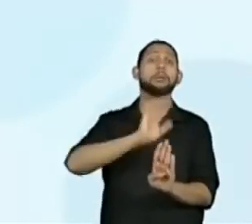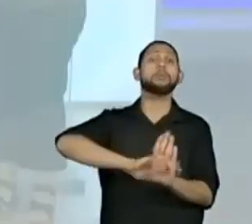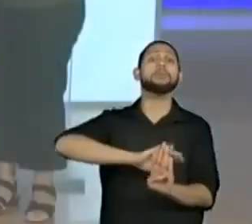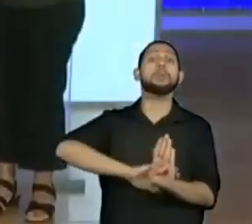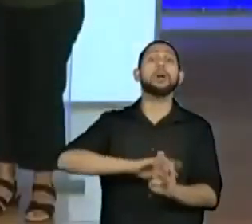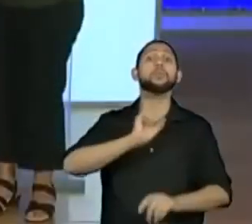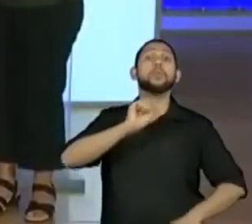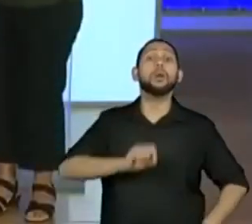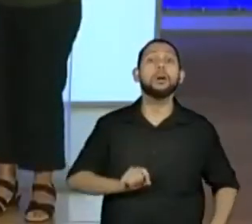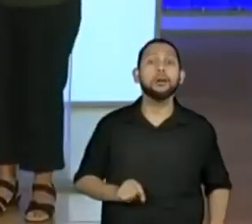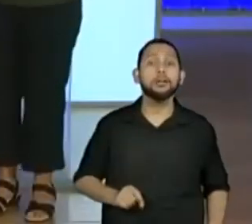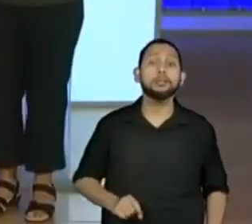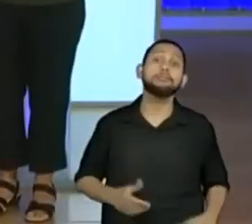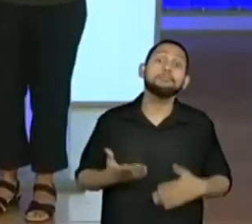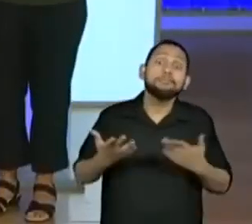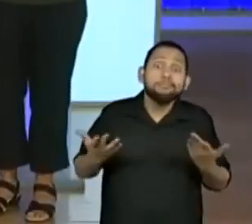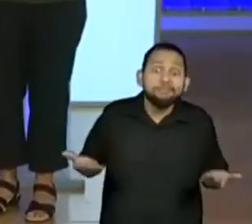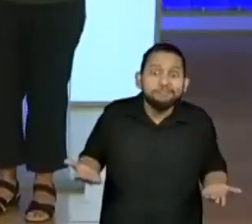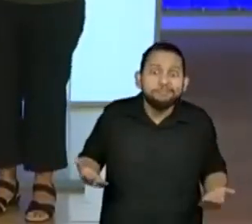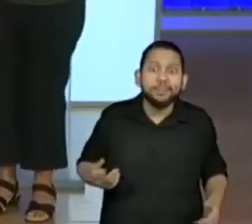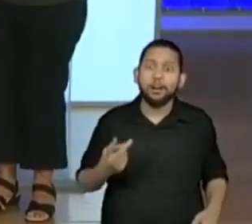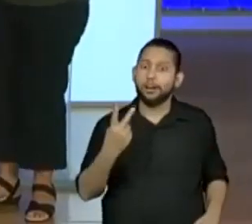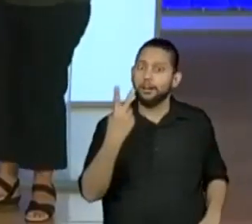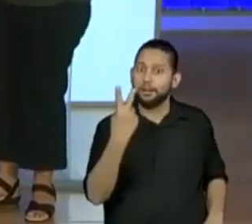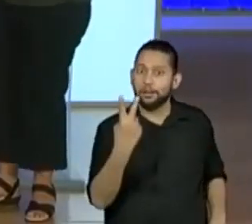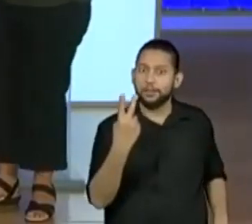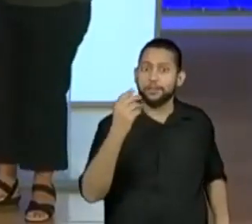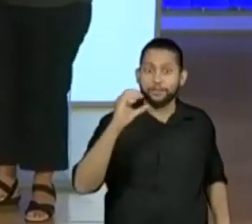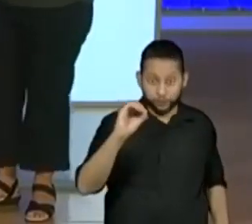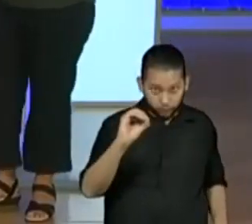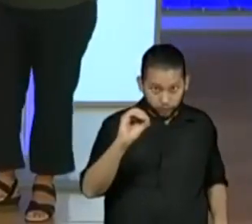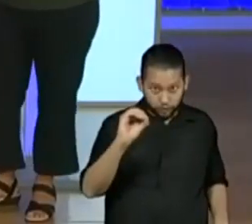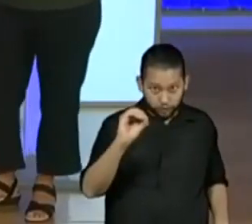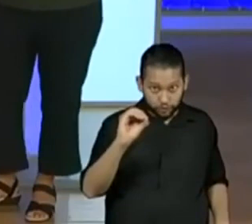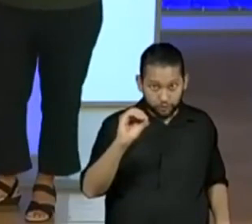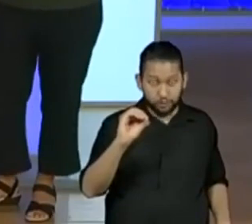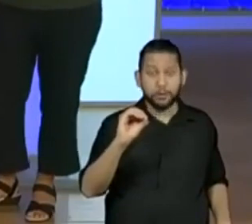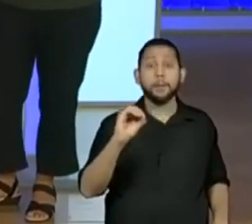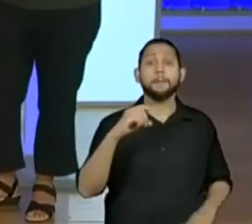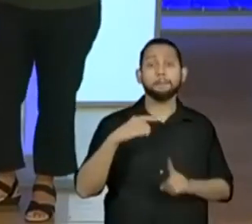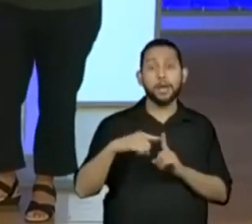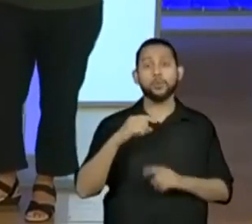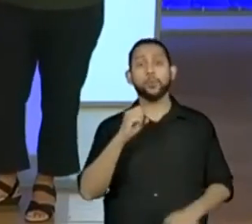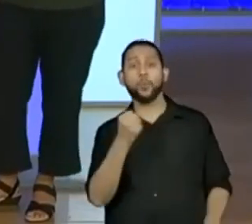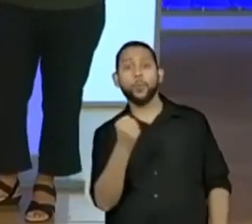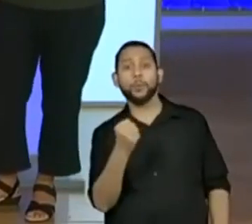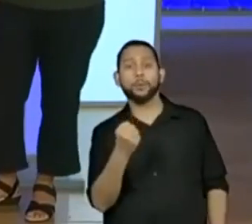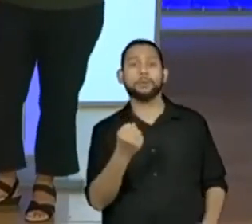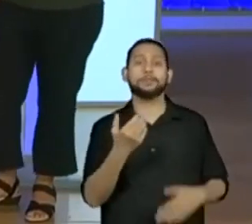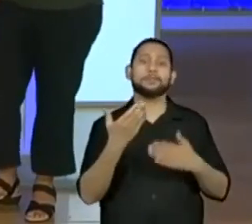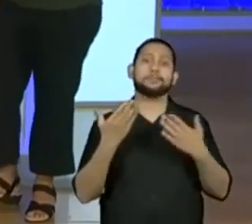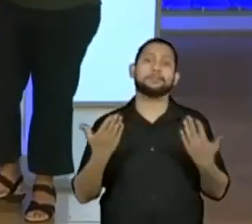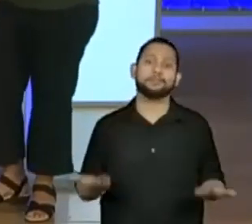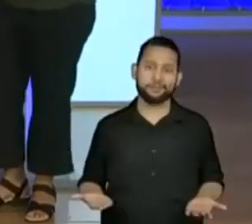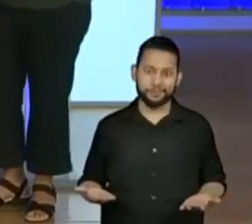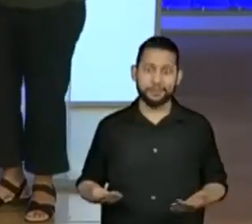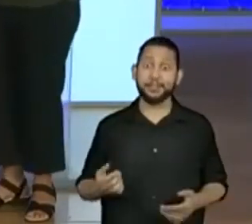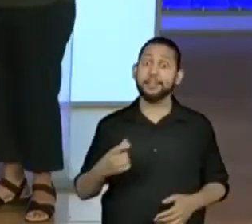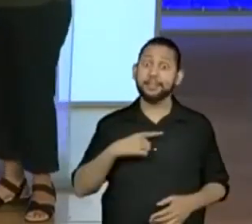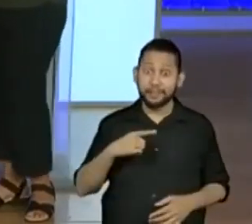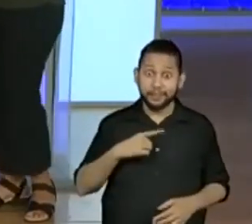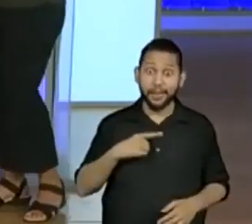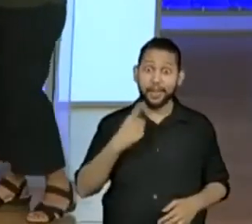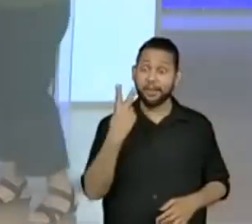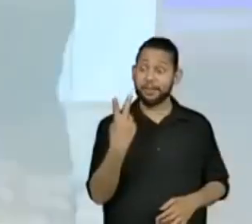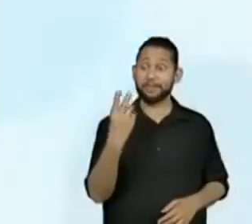número... 20. Agora ficou muito fácil de ler. Isso mesmo, são duas dezenas. Então, nós vamos